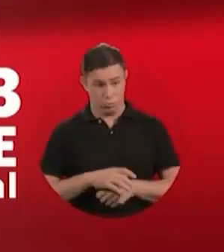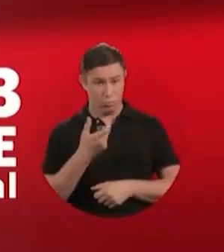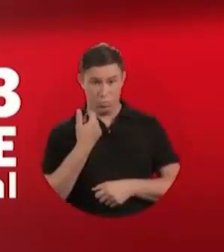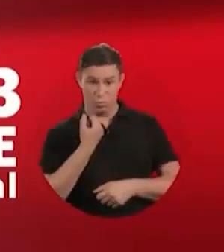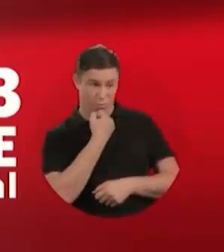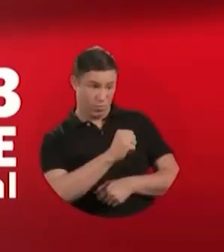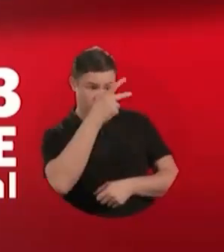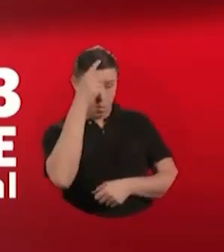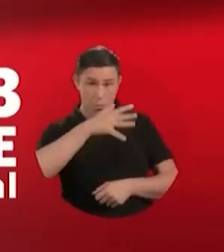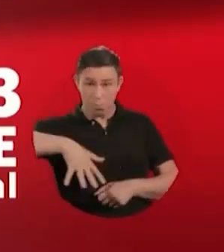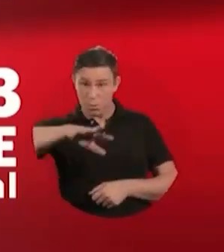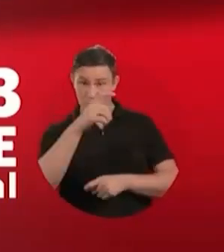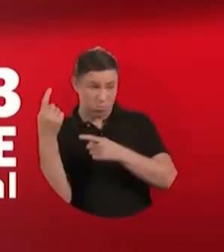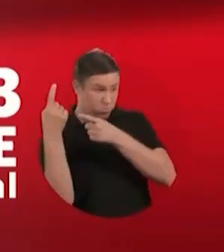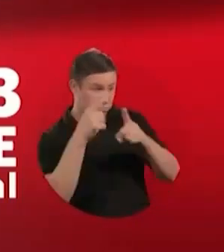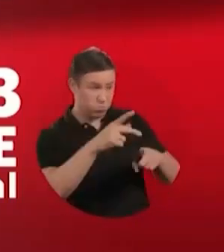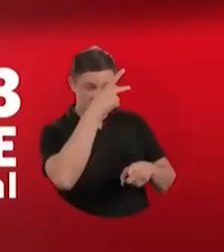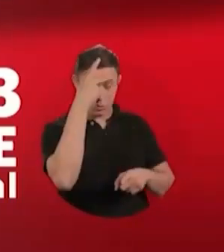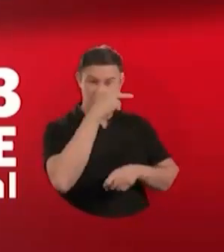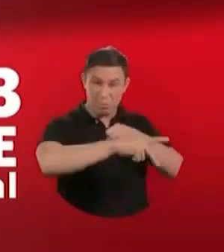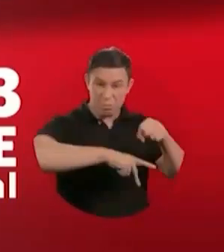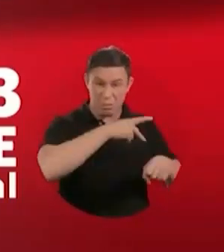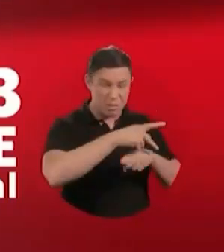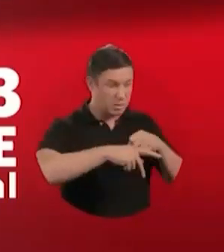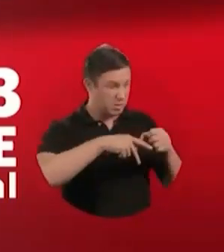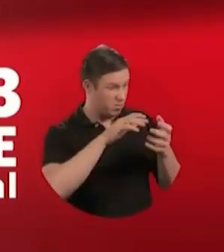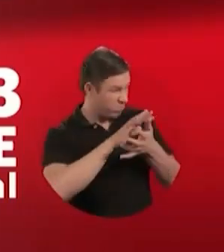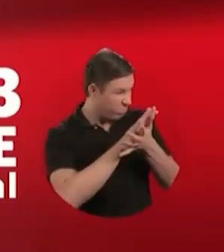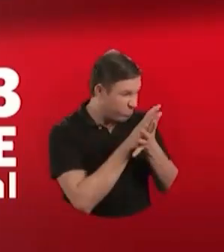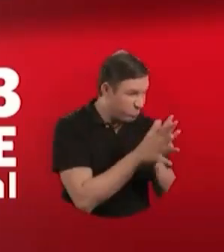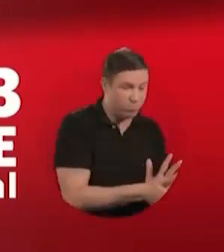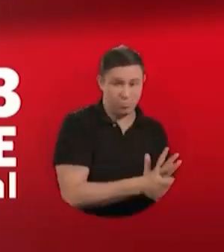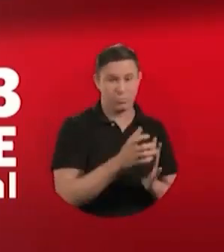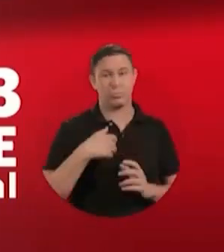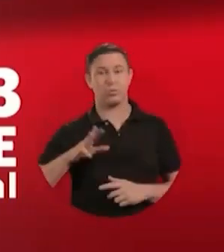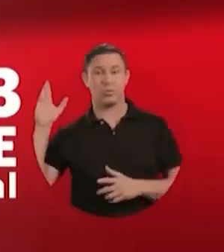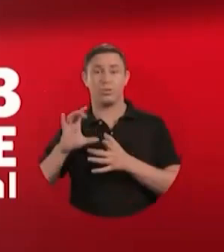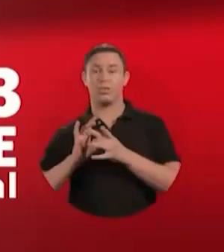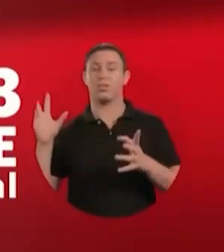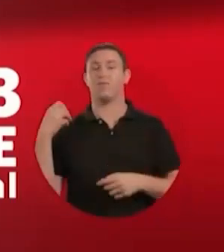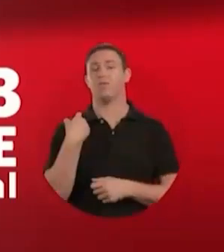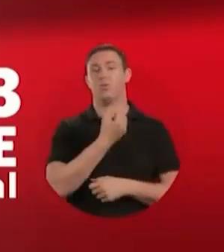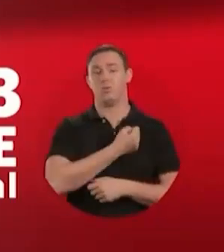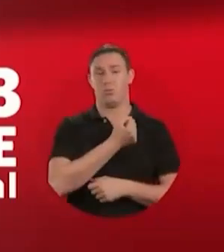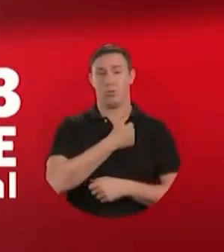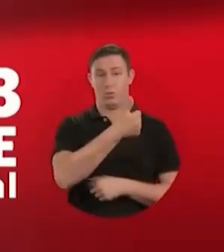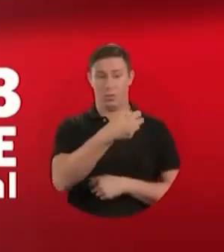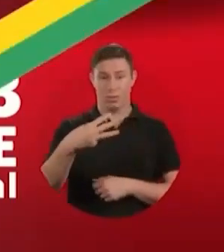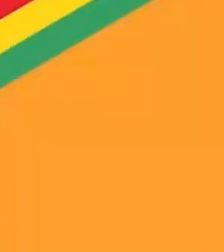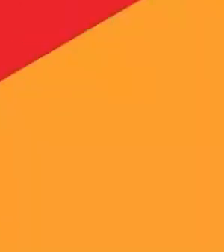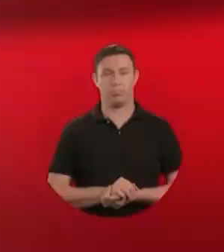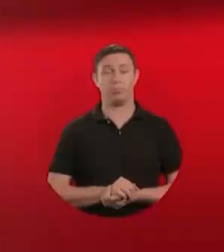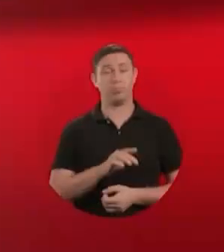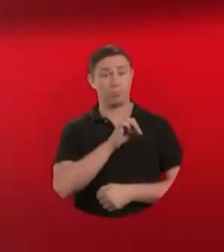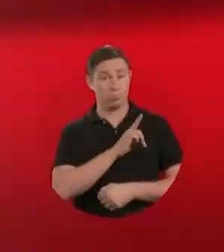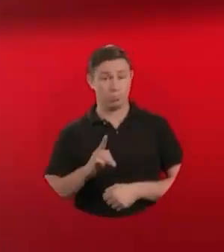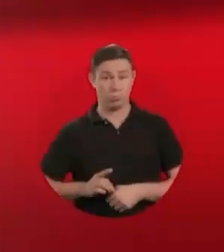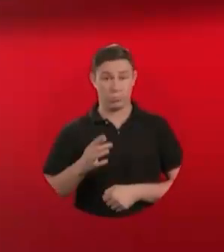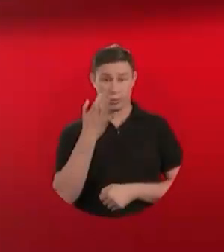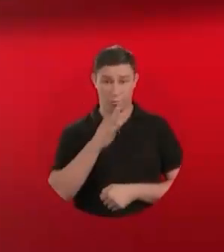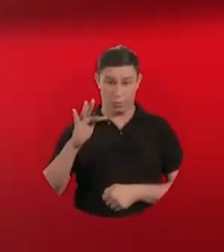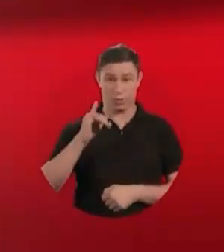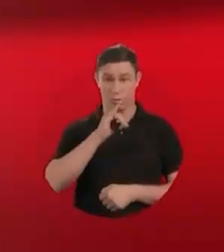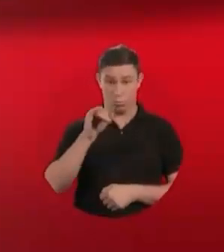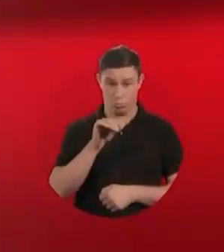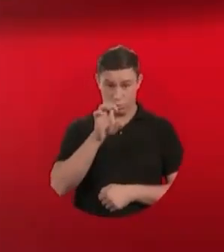lado do nosso povo, que se rebela contra aqueles que estão destruindo o nosso país. Lula Livre, Luiziane, 1313. Sou o